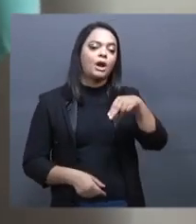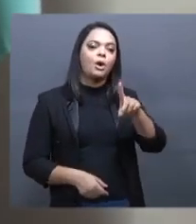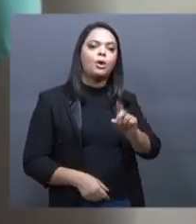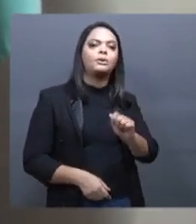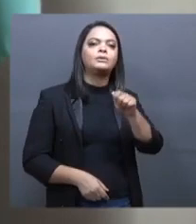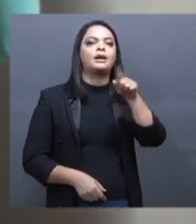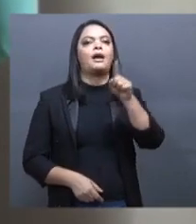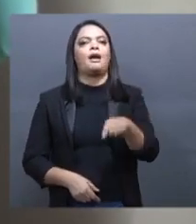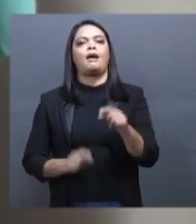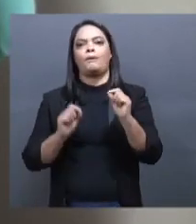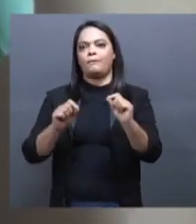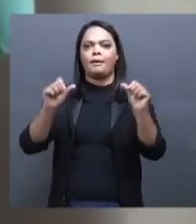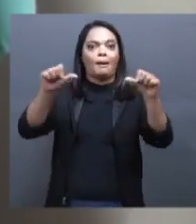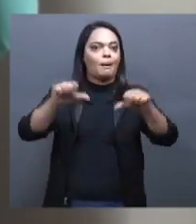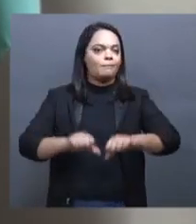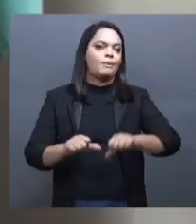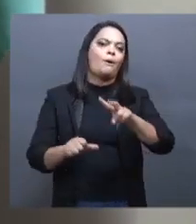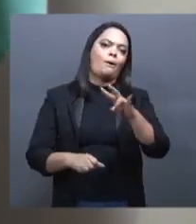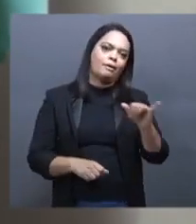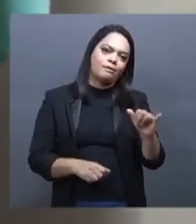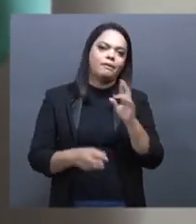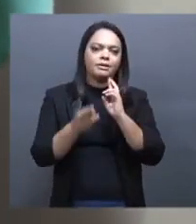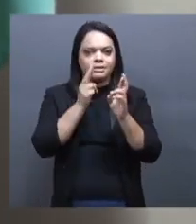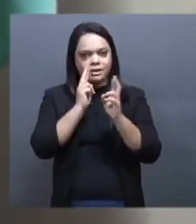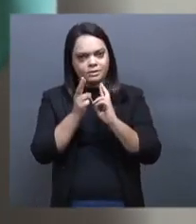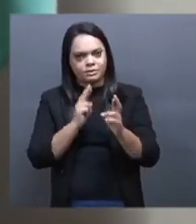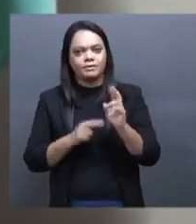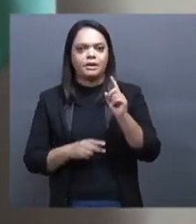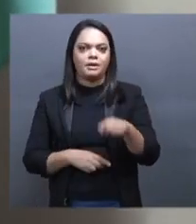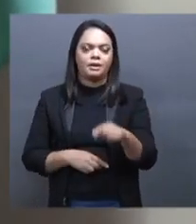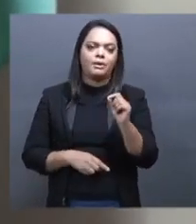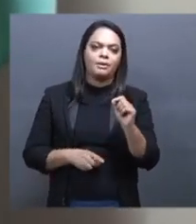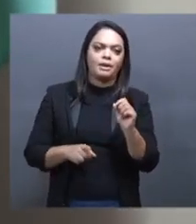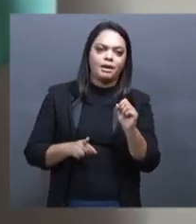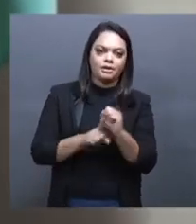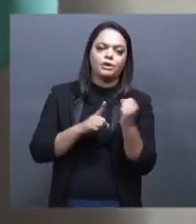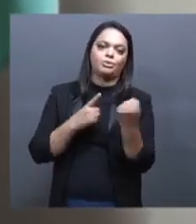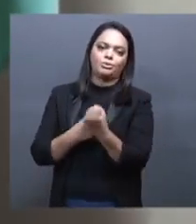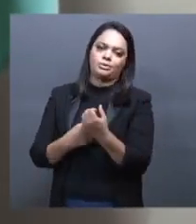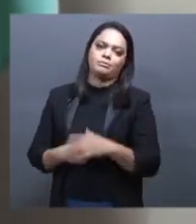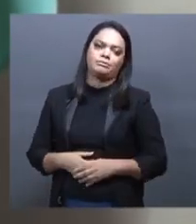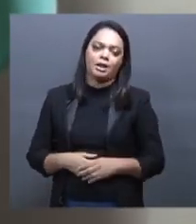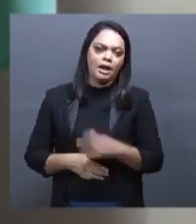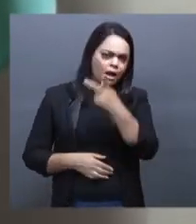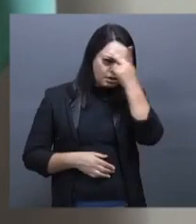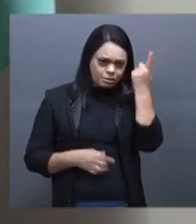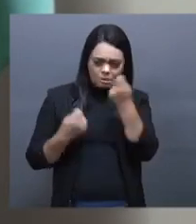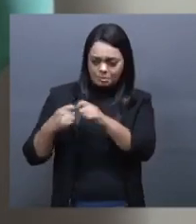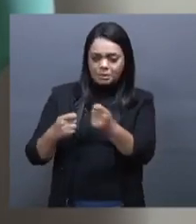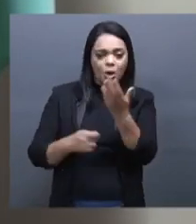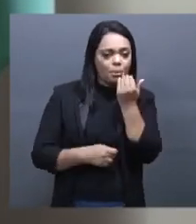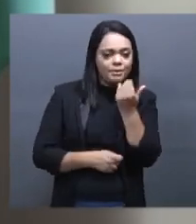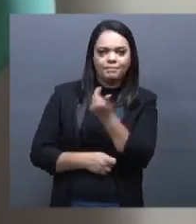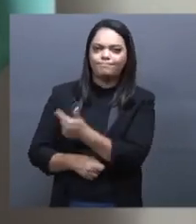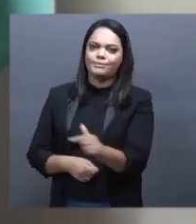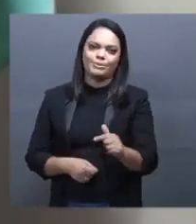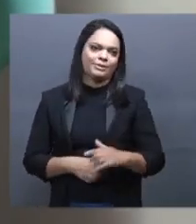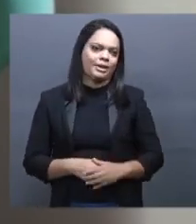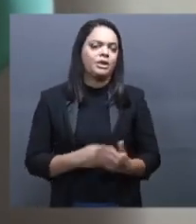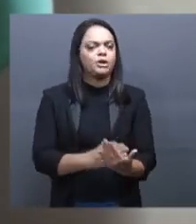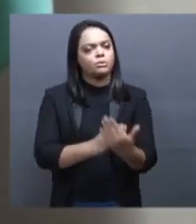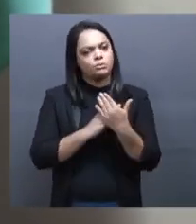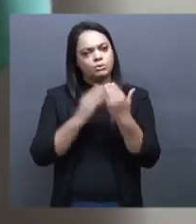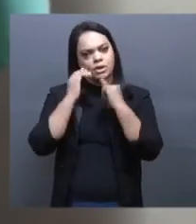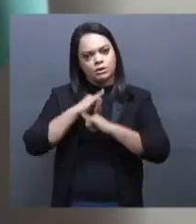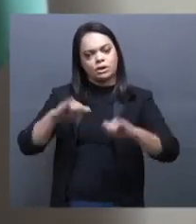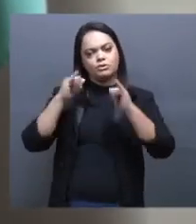onda mais difícil de ser convivida, que é a social. Onde pessoas poderão estar precisando de um prato de comida e não terão. Nos ajude